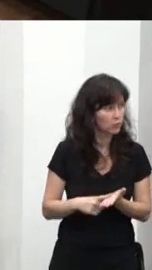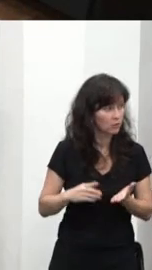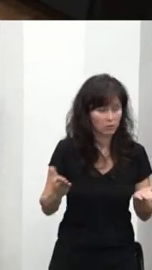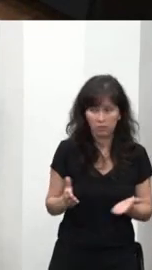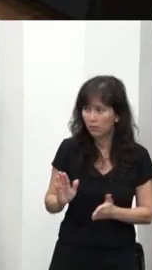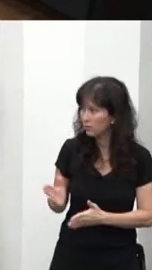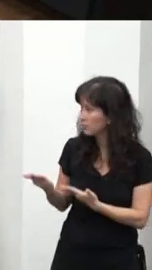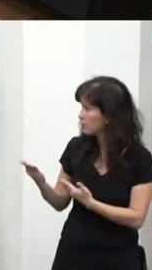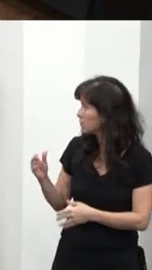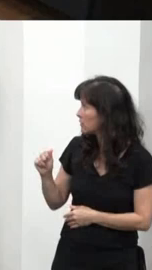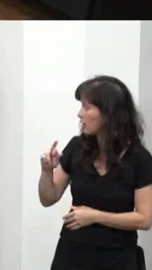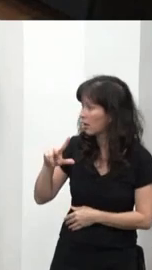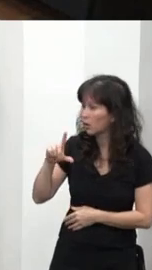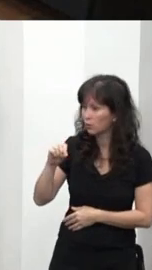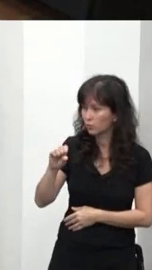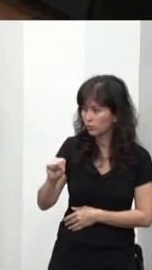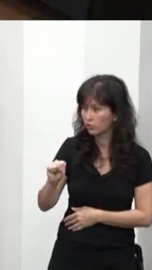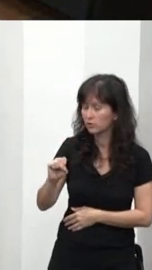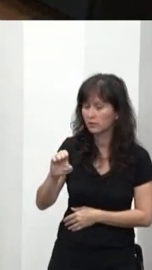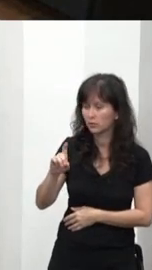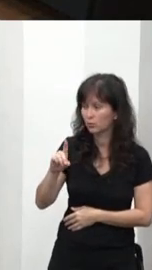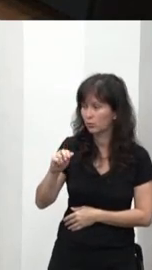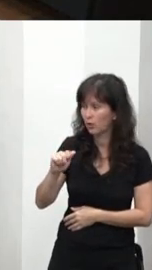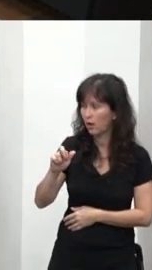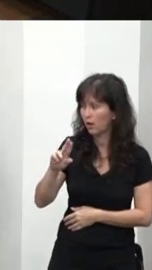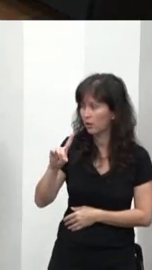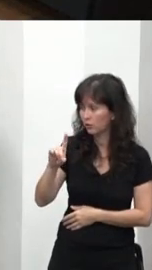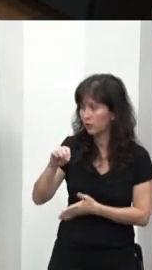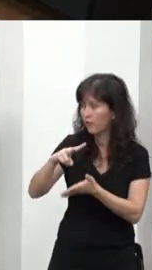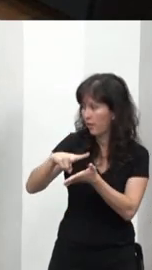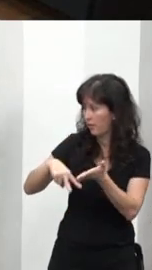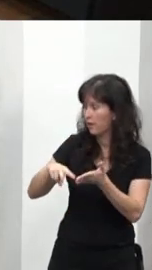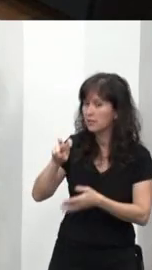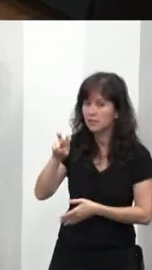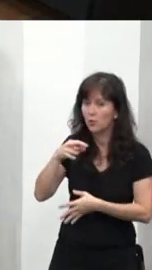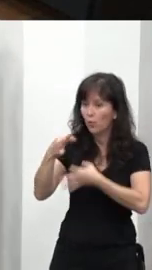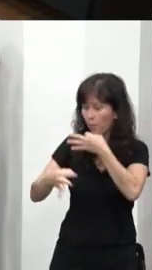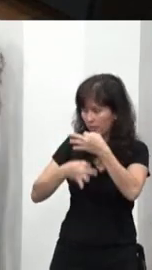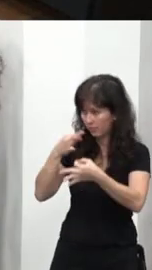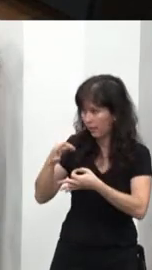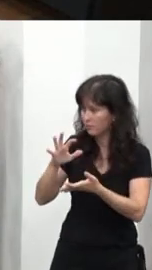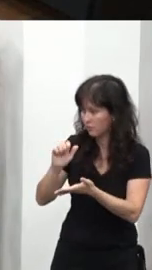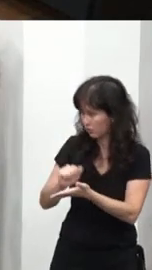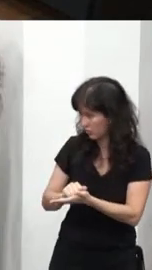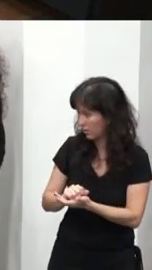que valeu os cinco comentários selecionado Mas tá tudo registrado lá né cara